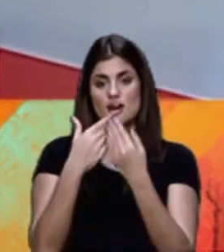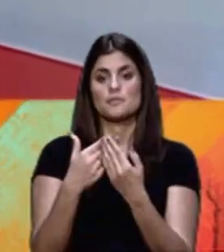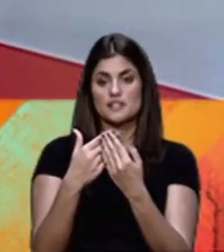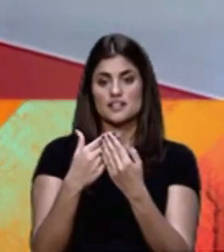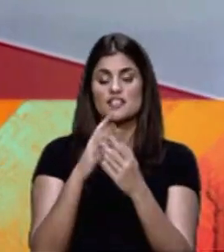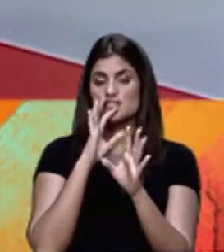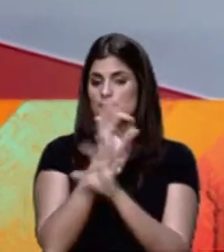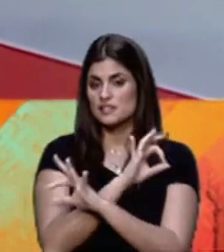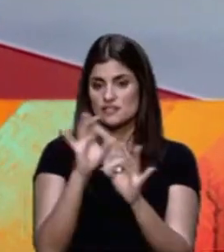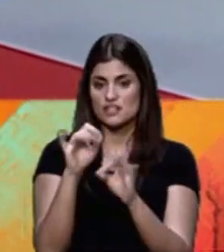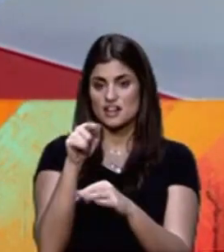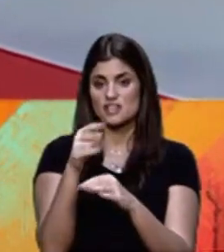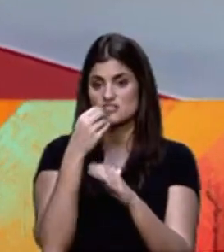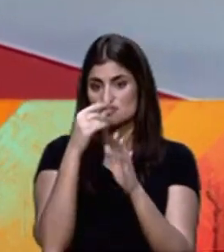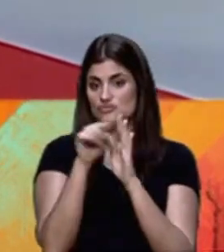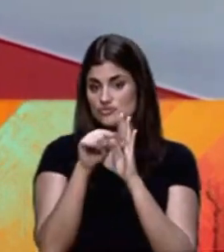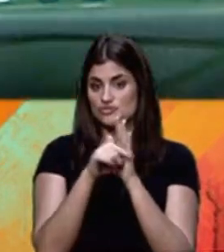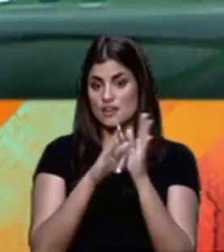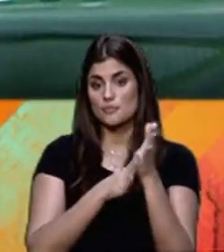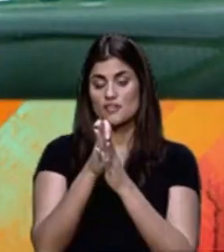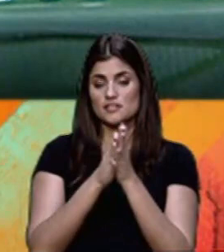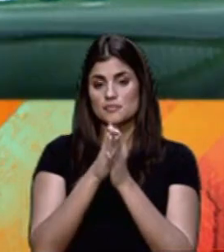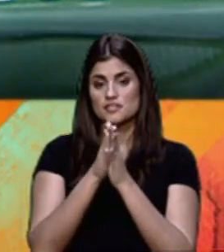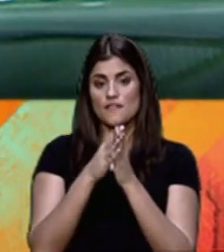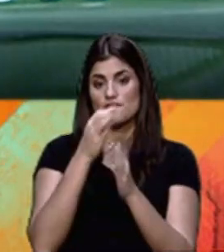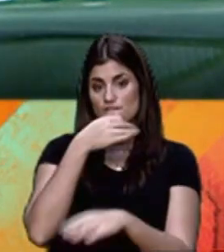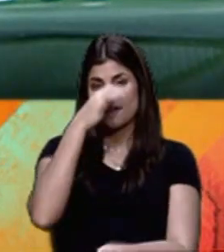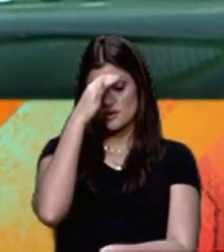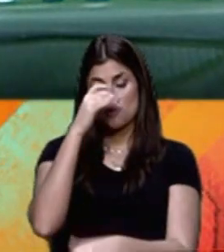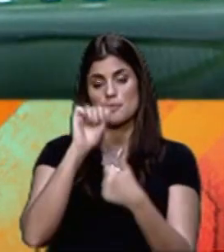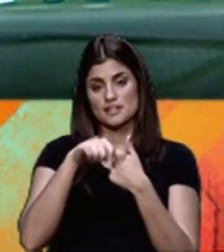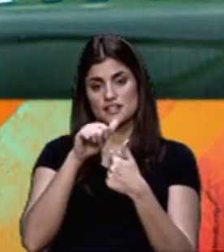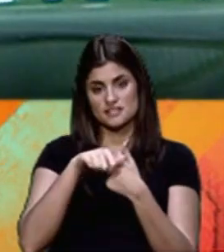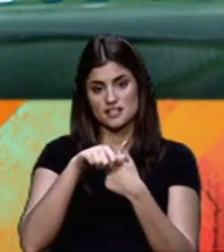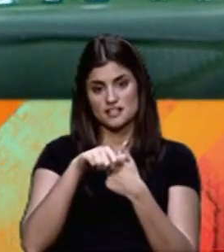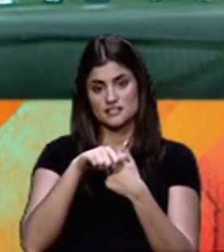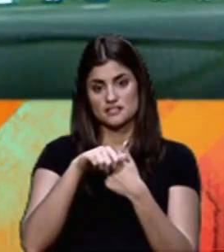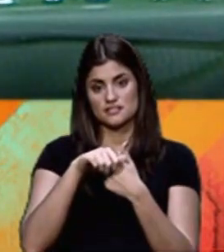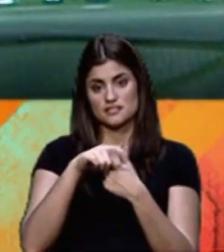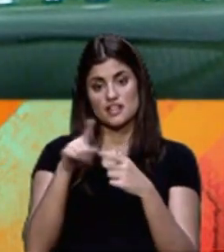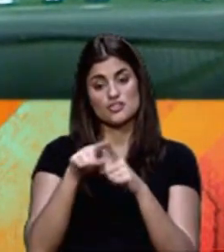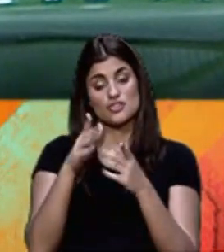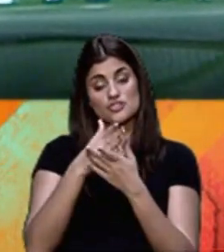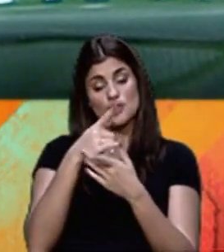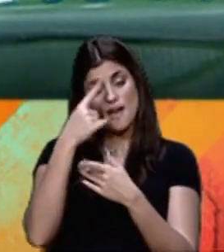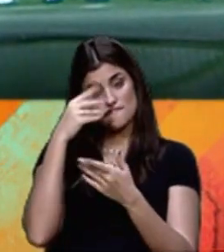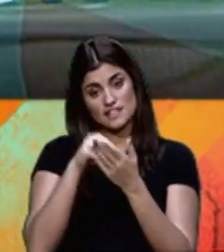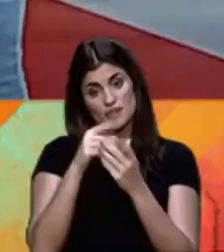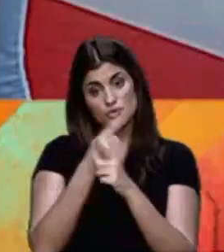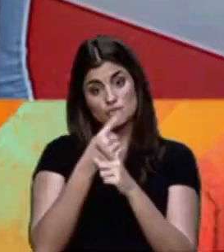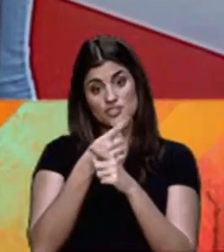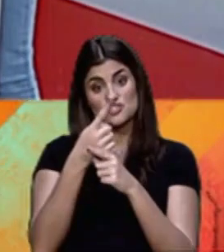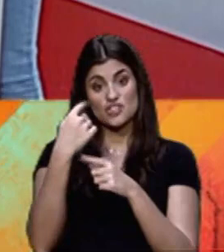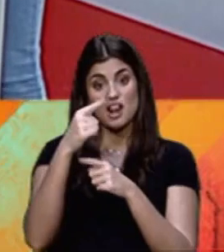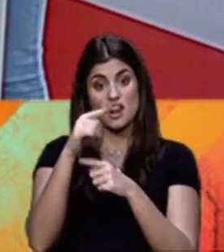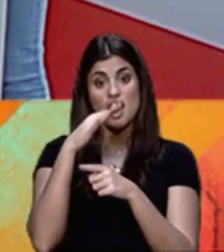Muito obrigada. Maravilha esta receita de aproveitamento de frango, de batata. Inventem. E é uma questão de inventarem com aquilo que tiverem no frigorífico. Exatamente.